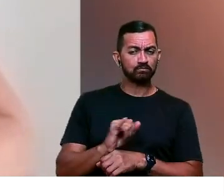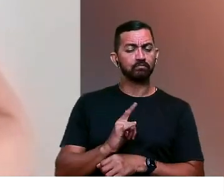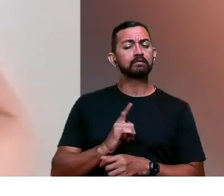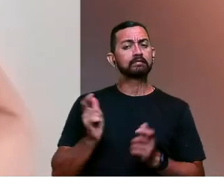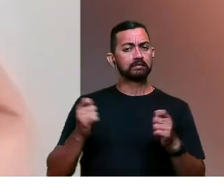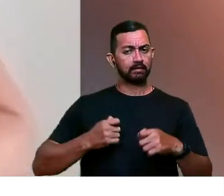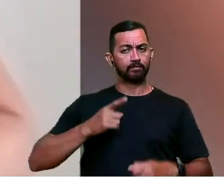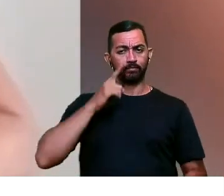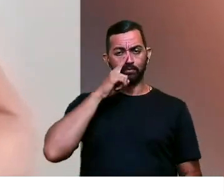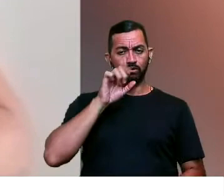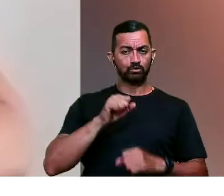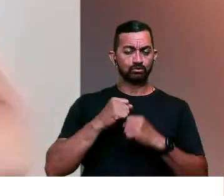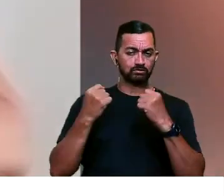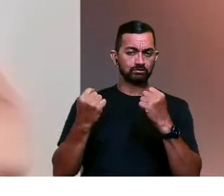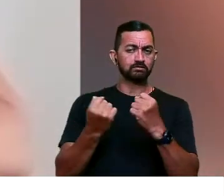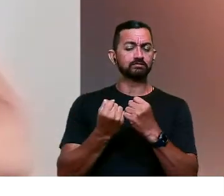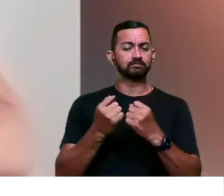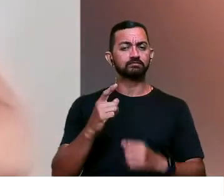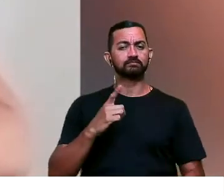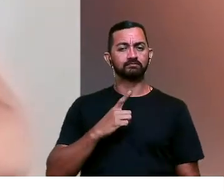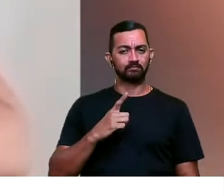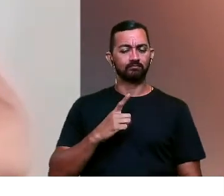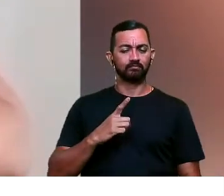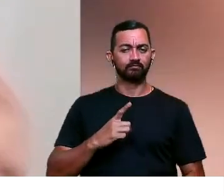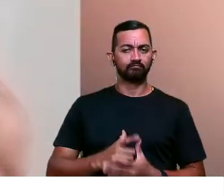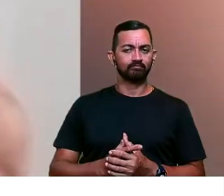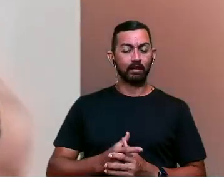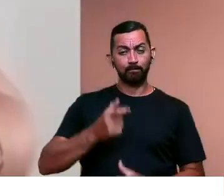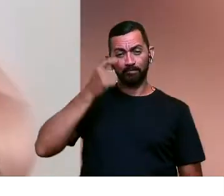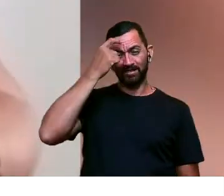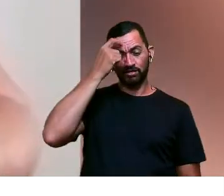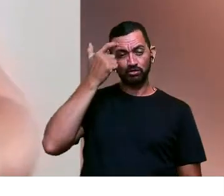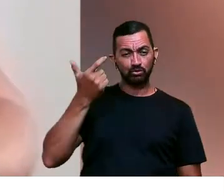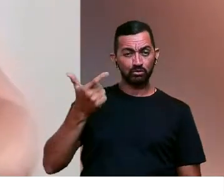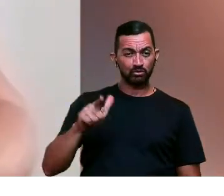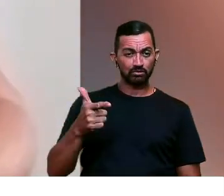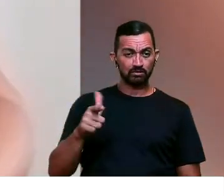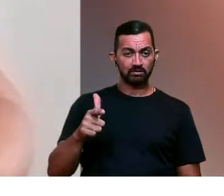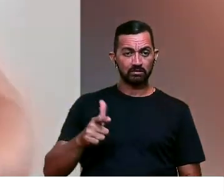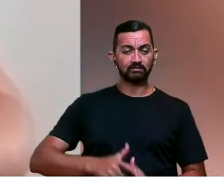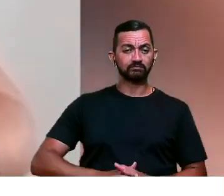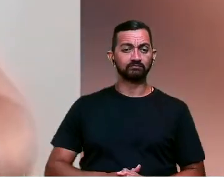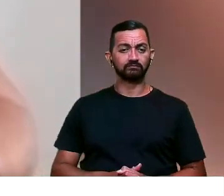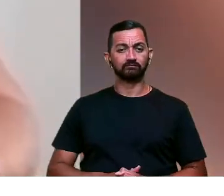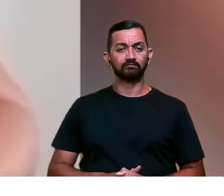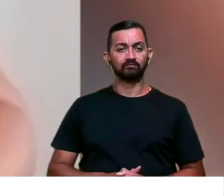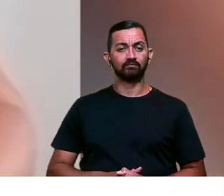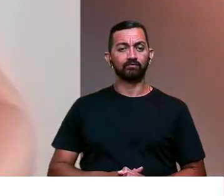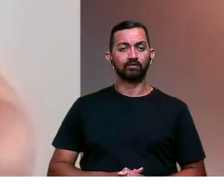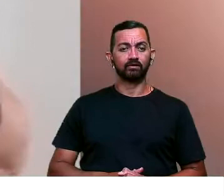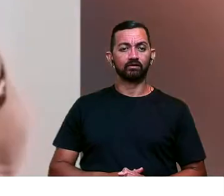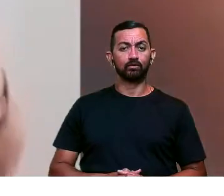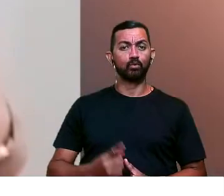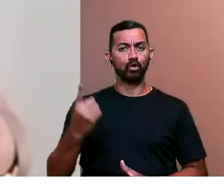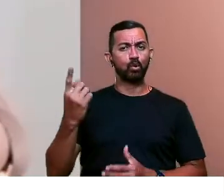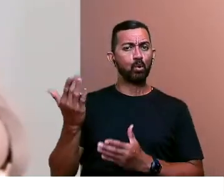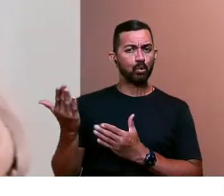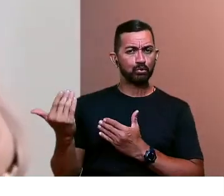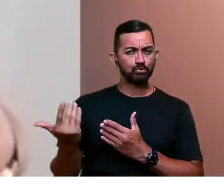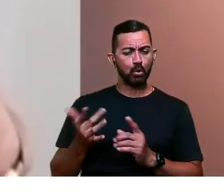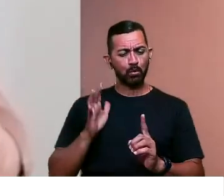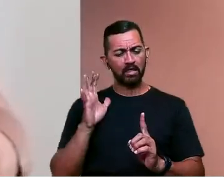ele oferece risco sim, porque um criminoso desse não tem mentalidade, não tem equilíbrio. Porque